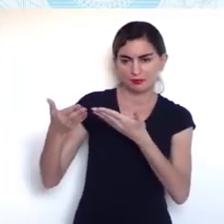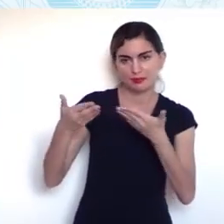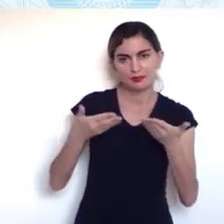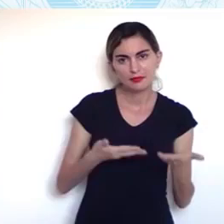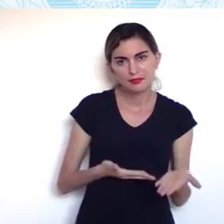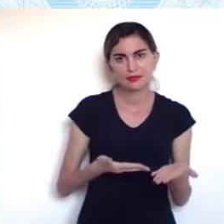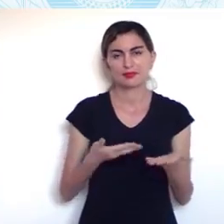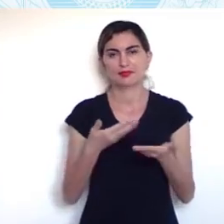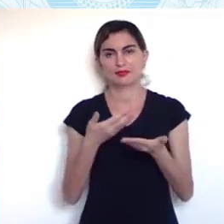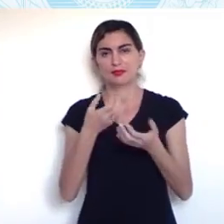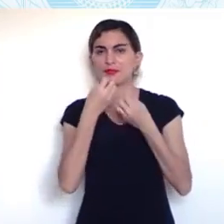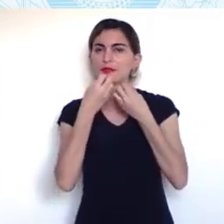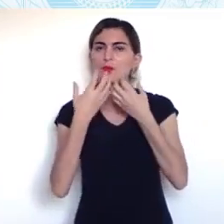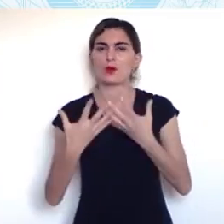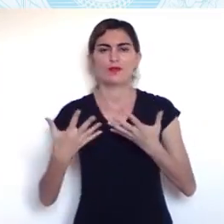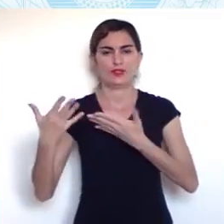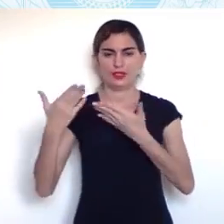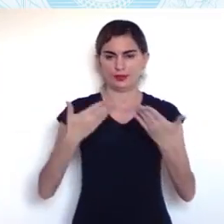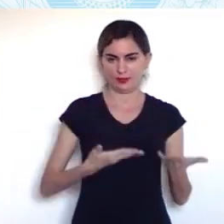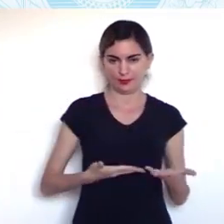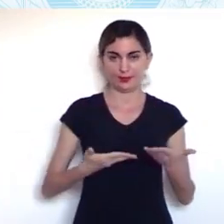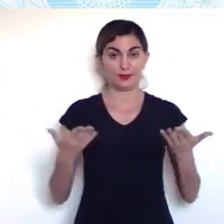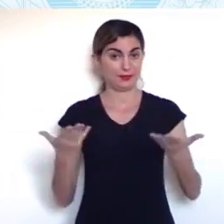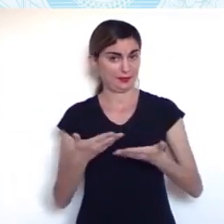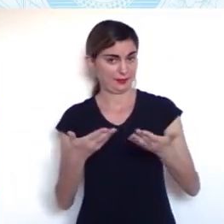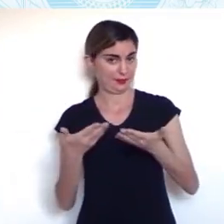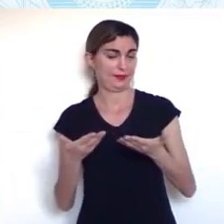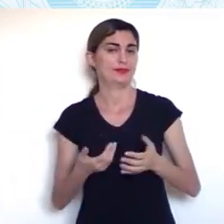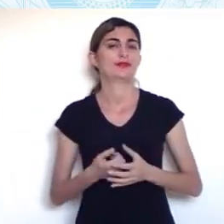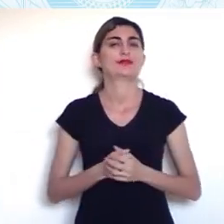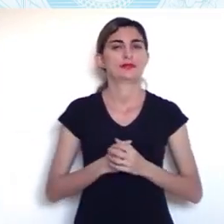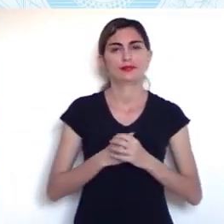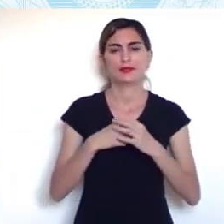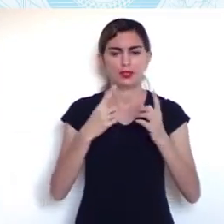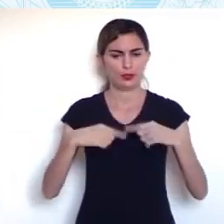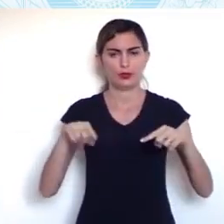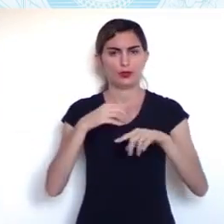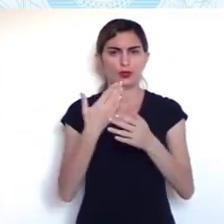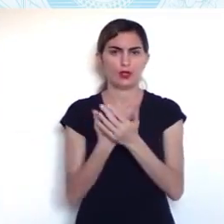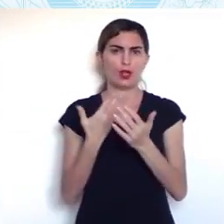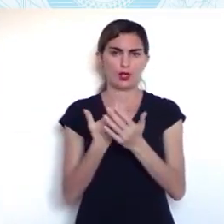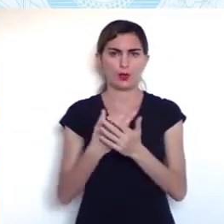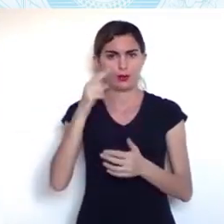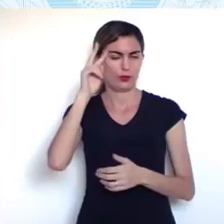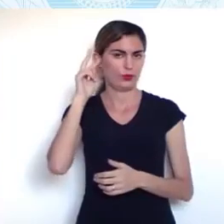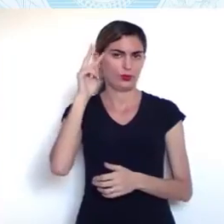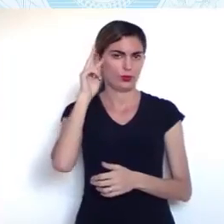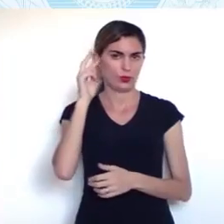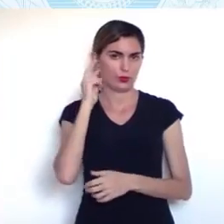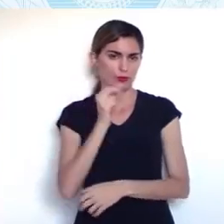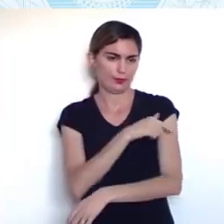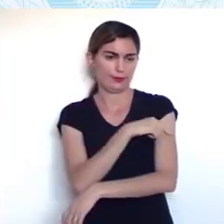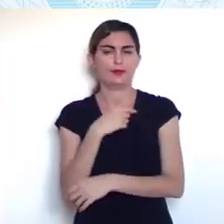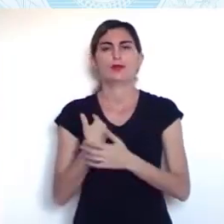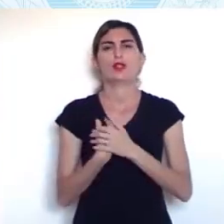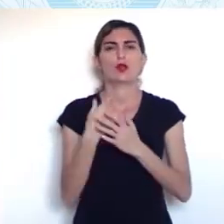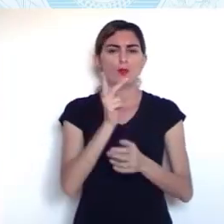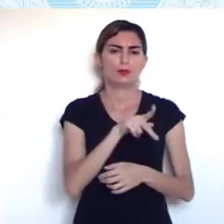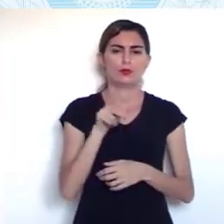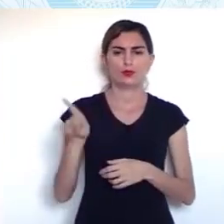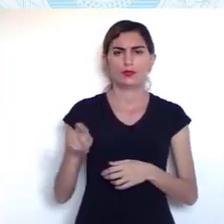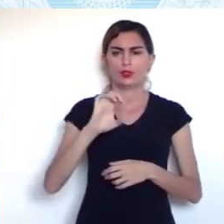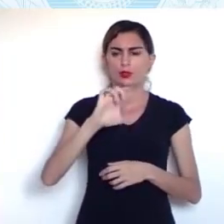Prezados e prezadas, sejam todos bem-vindos e bem-vindas à nossa aula de História. Eu